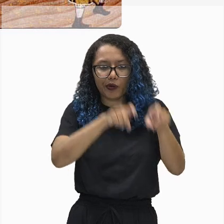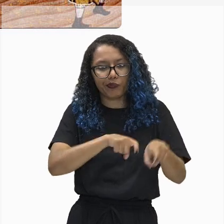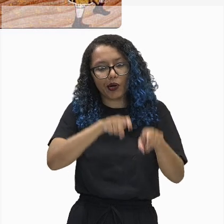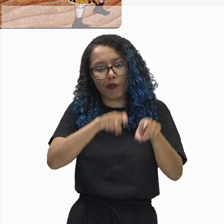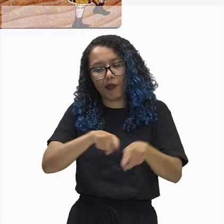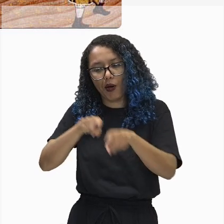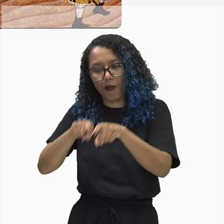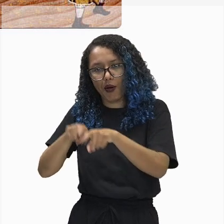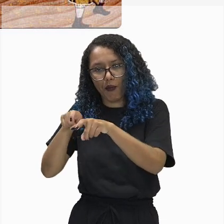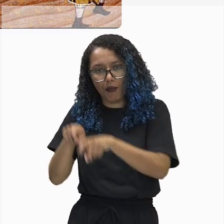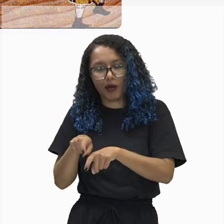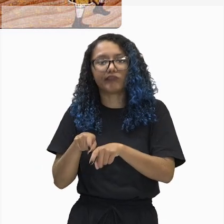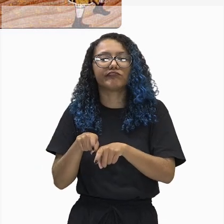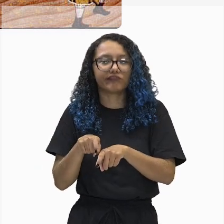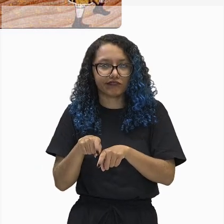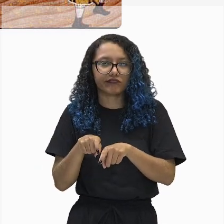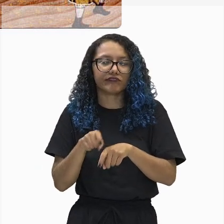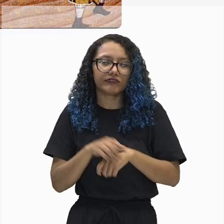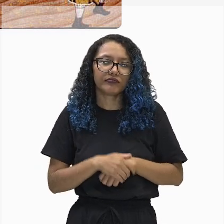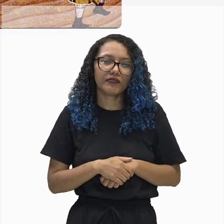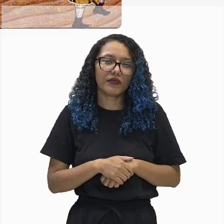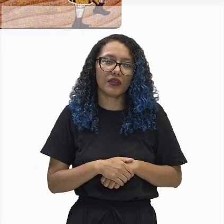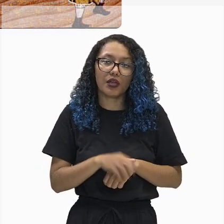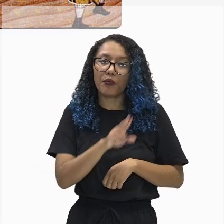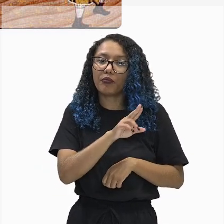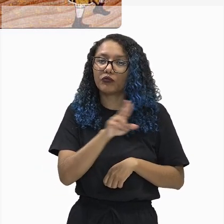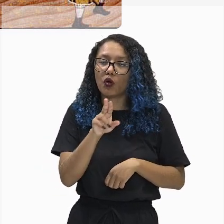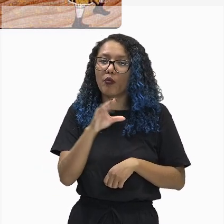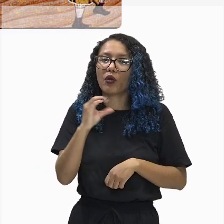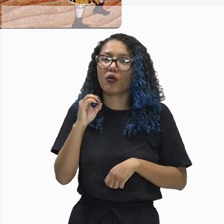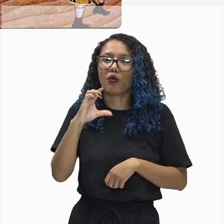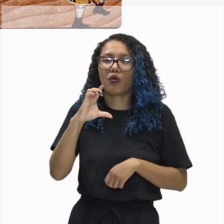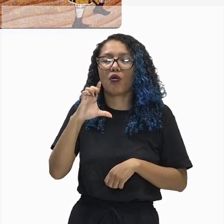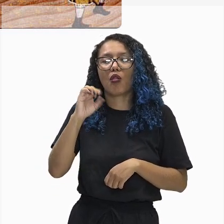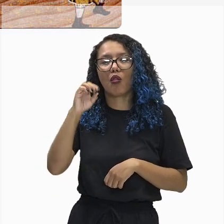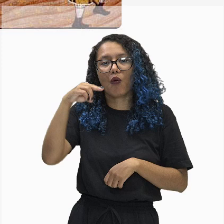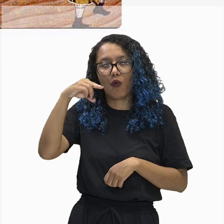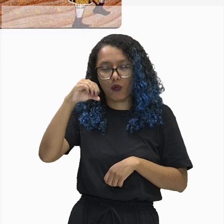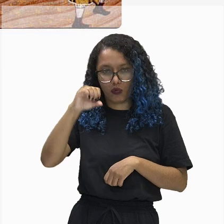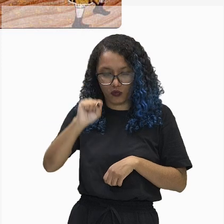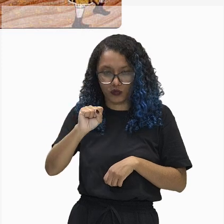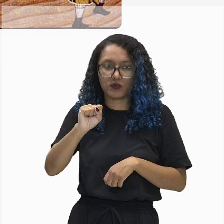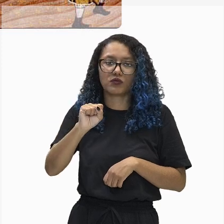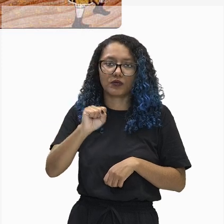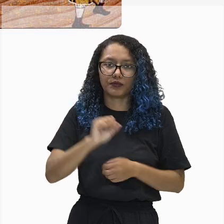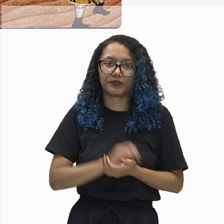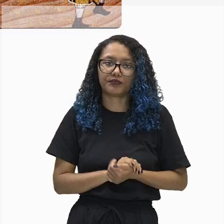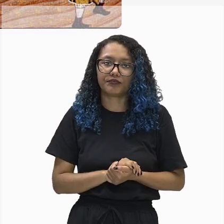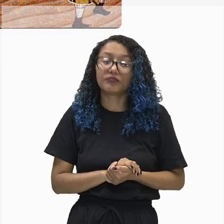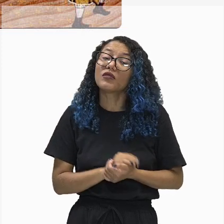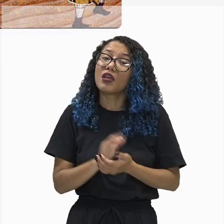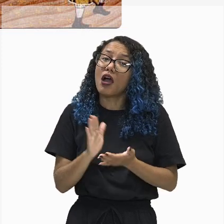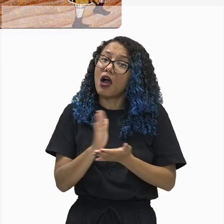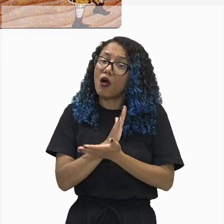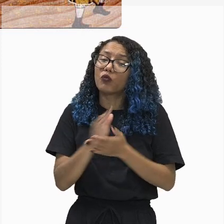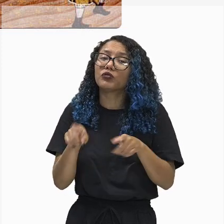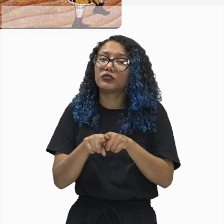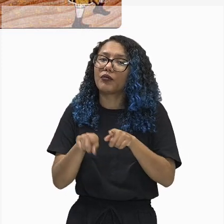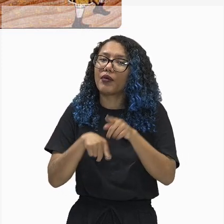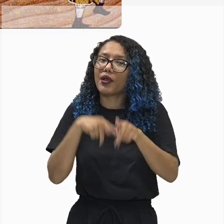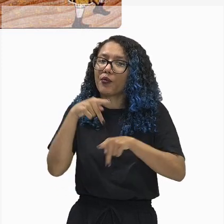são colonos que estão começando ali, né? Alguns, inclusive, alguns povos germânicos, eles